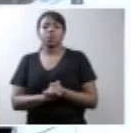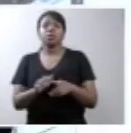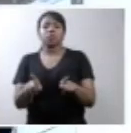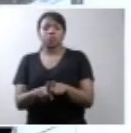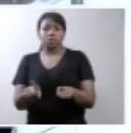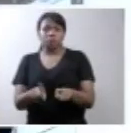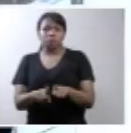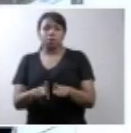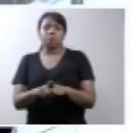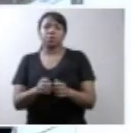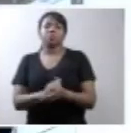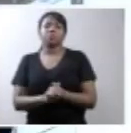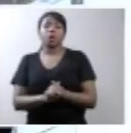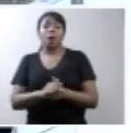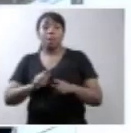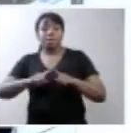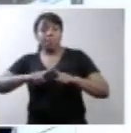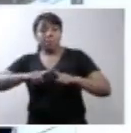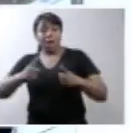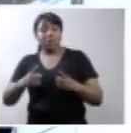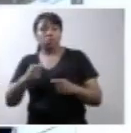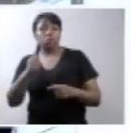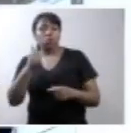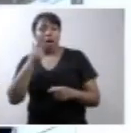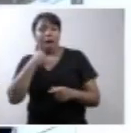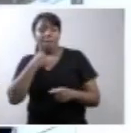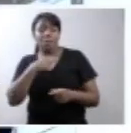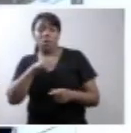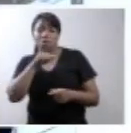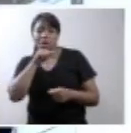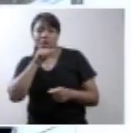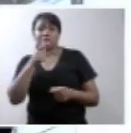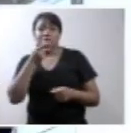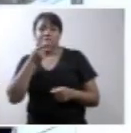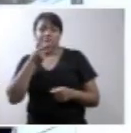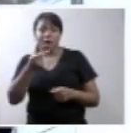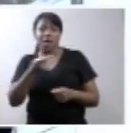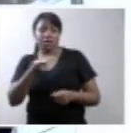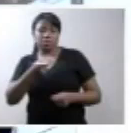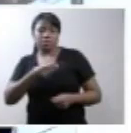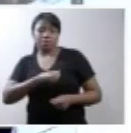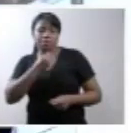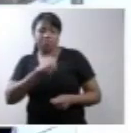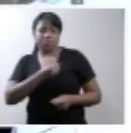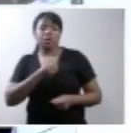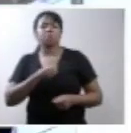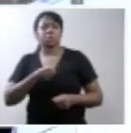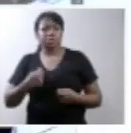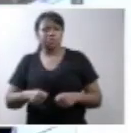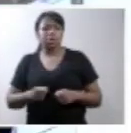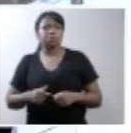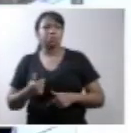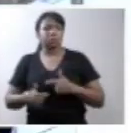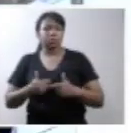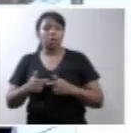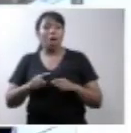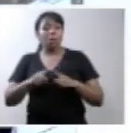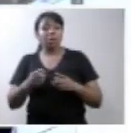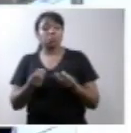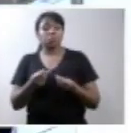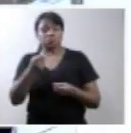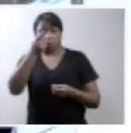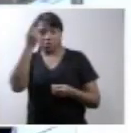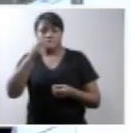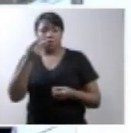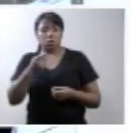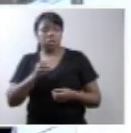do da a criança não encefálica mas todas as mulheres que fazem o aborto ficam para o resto da vida com aquilo marcado